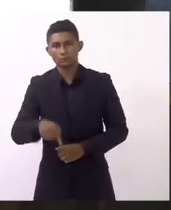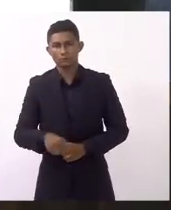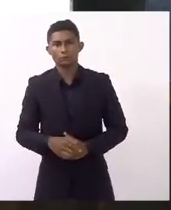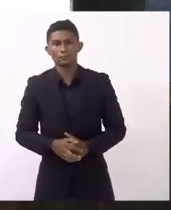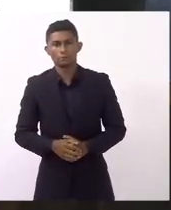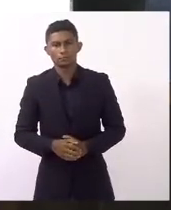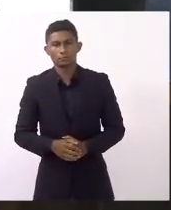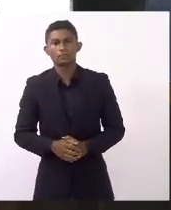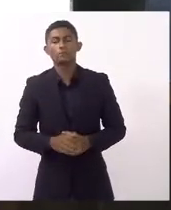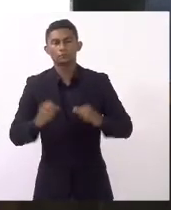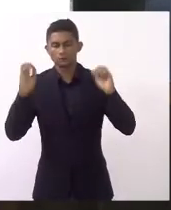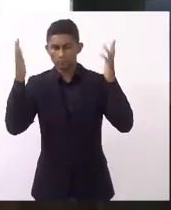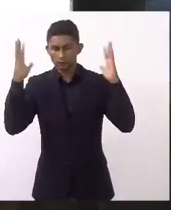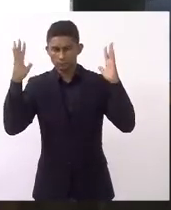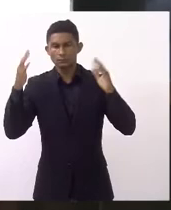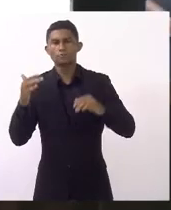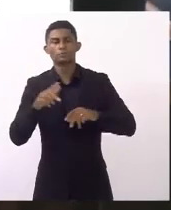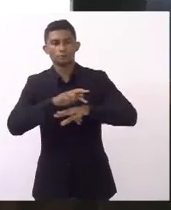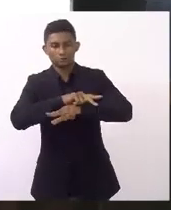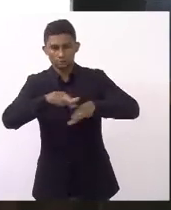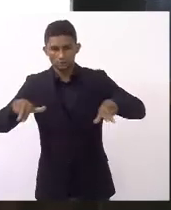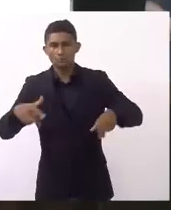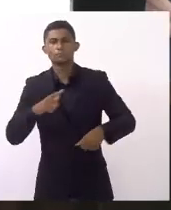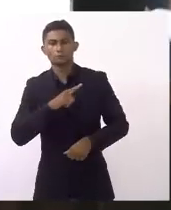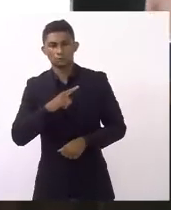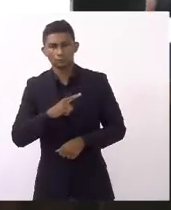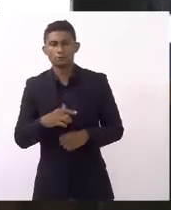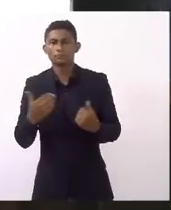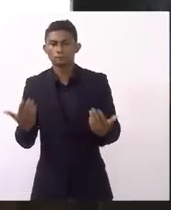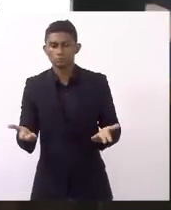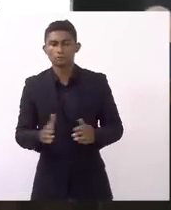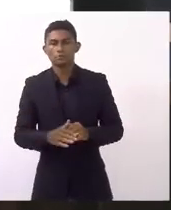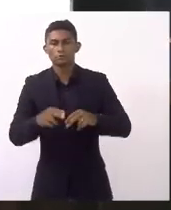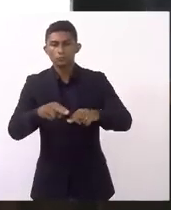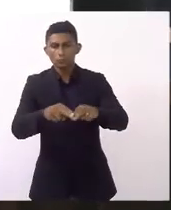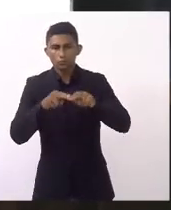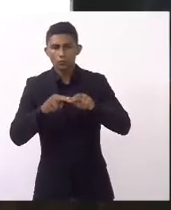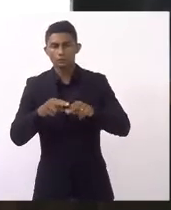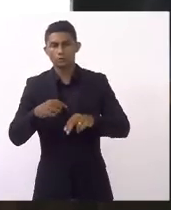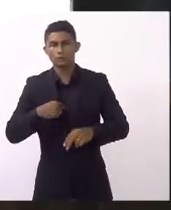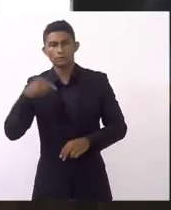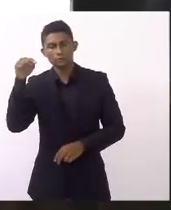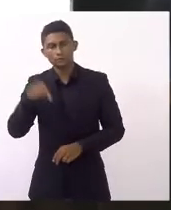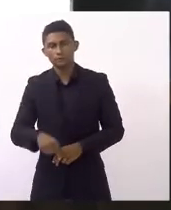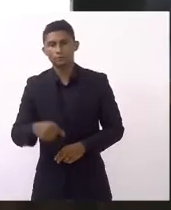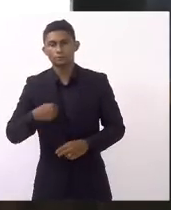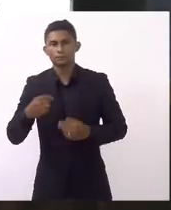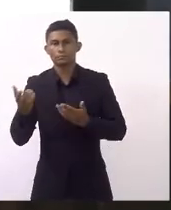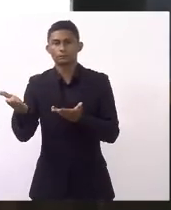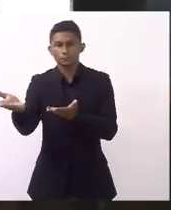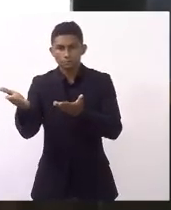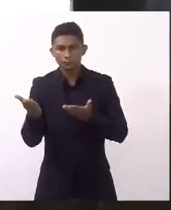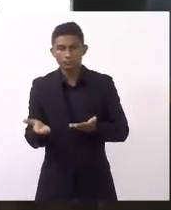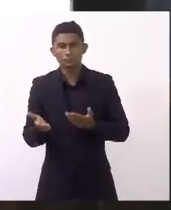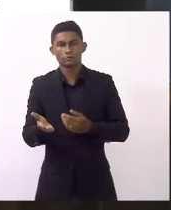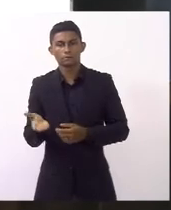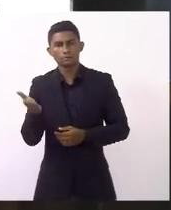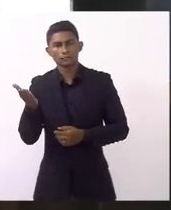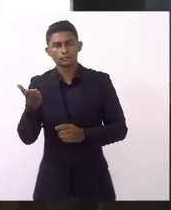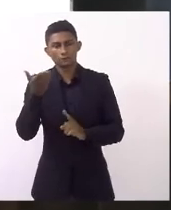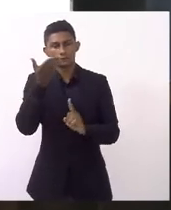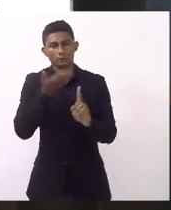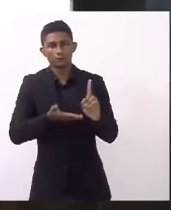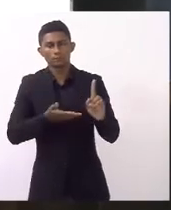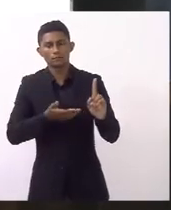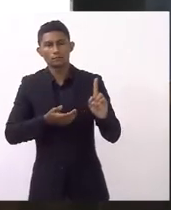deixar de fazer essas homenagens Então nesse sentido gostaria de convidar a mãe menina